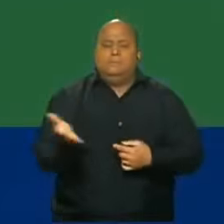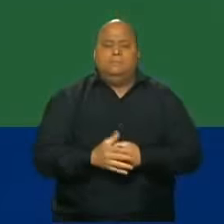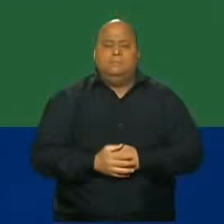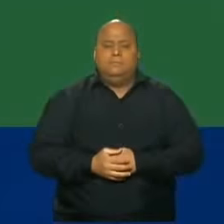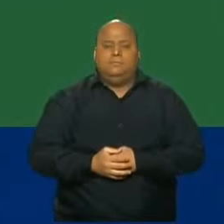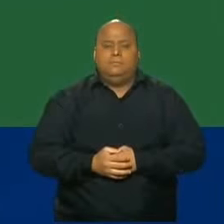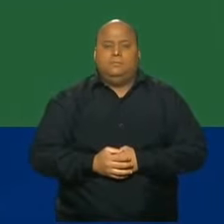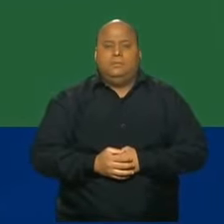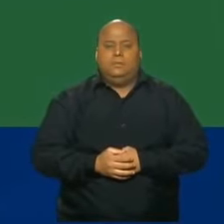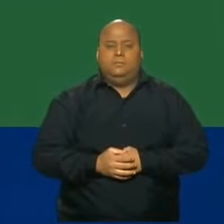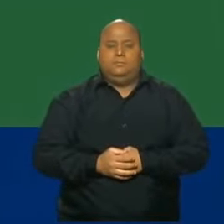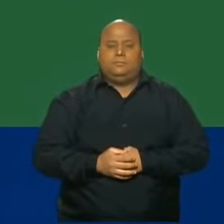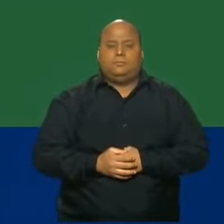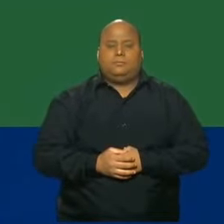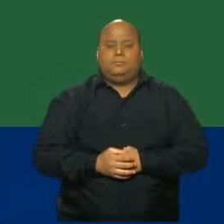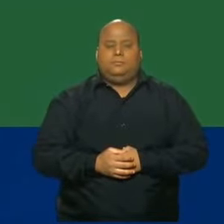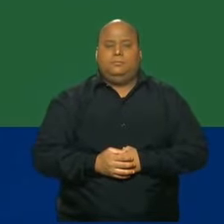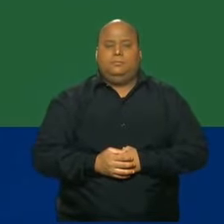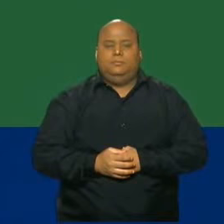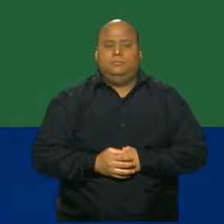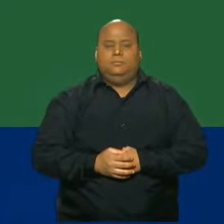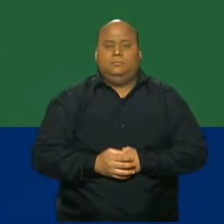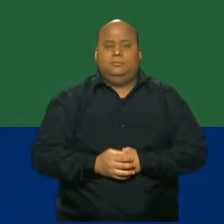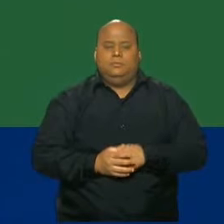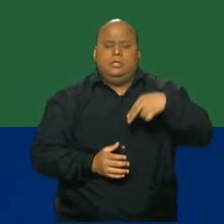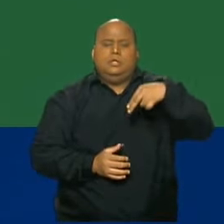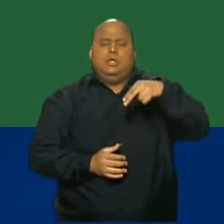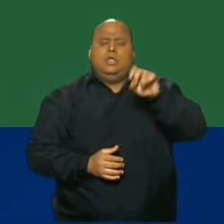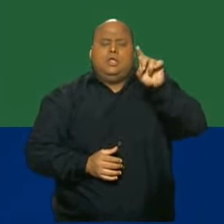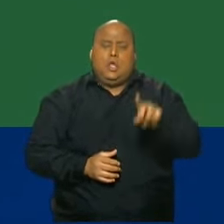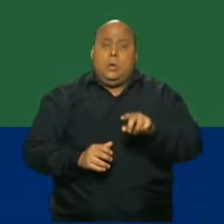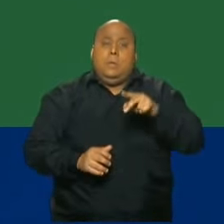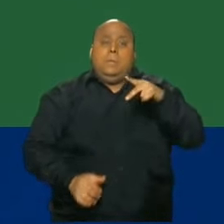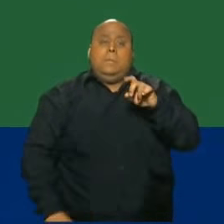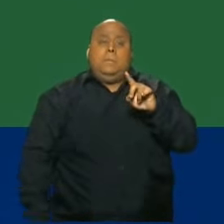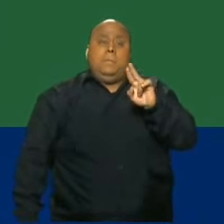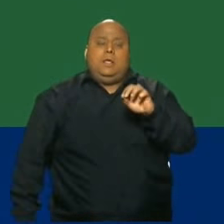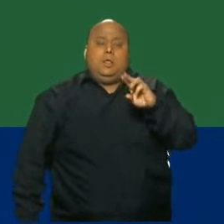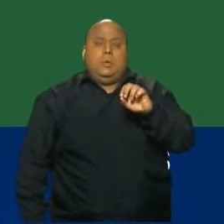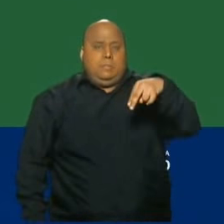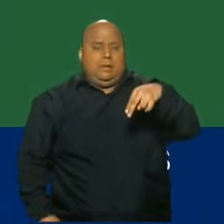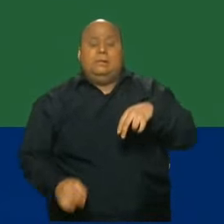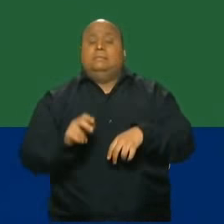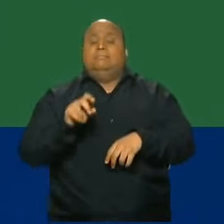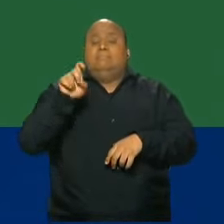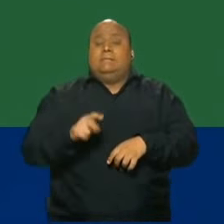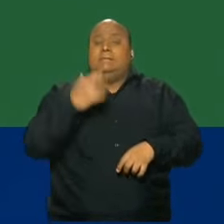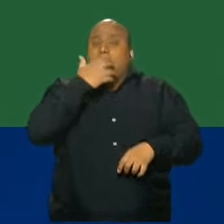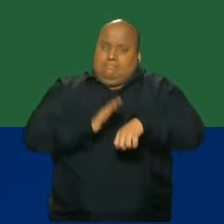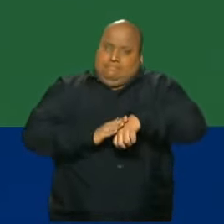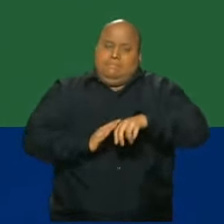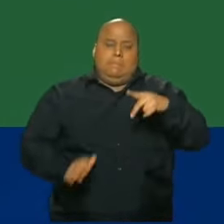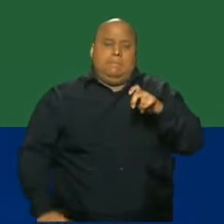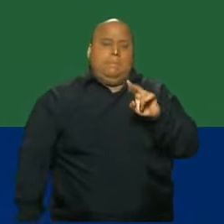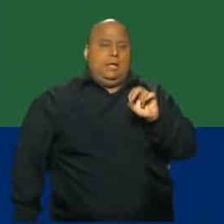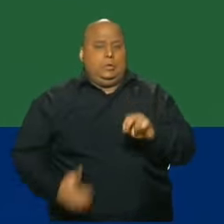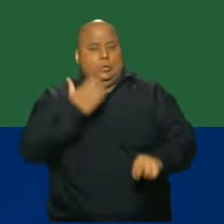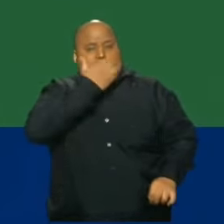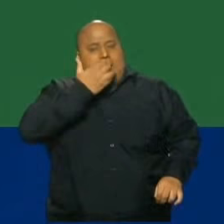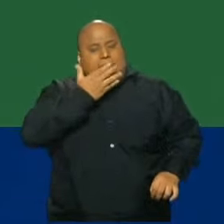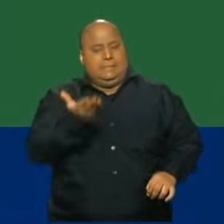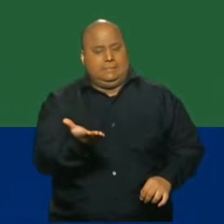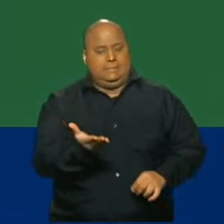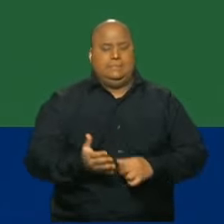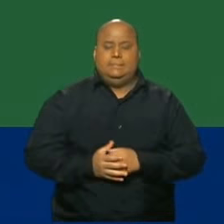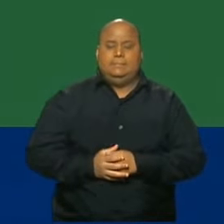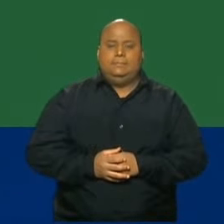O que é que a gente tem? Nó. Autoria Pedro Mann. Interpretação Pedro Mann. O